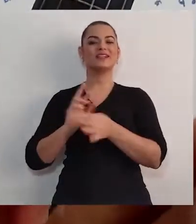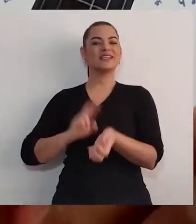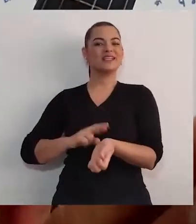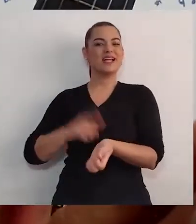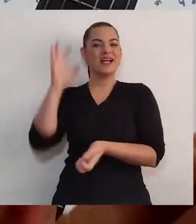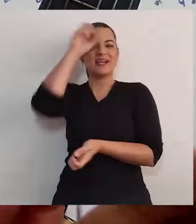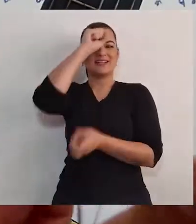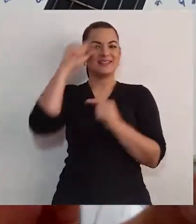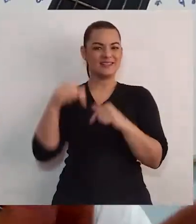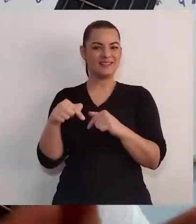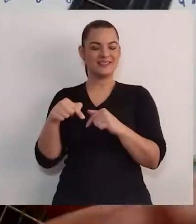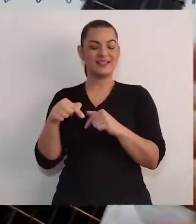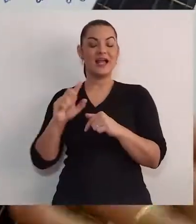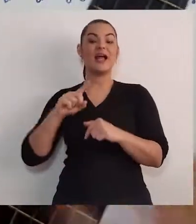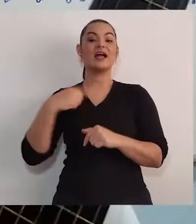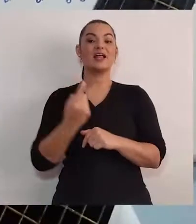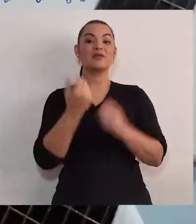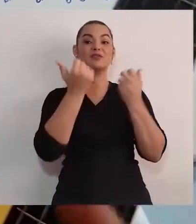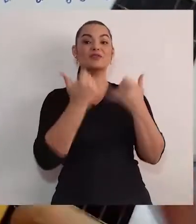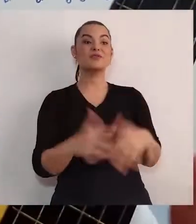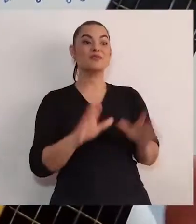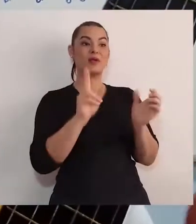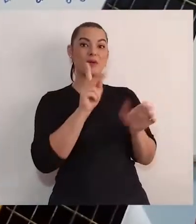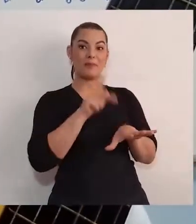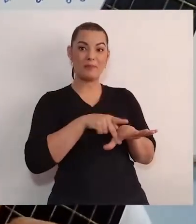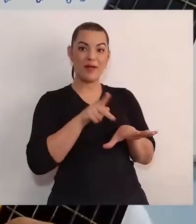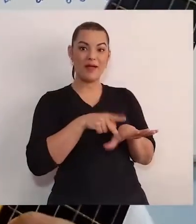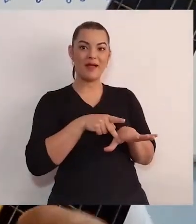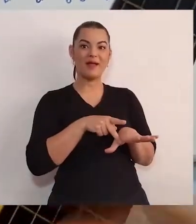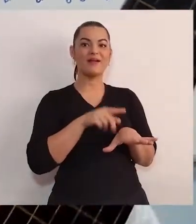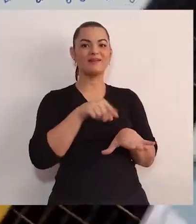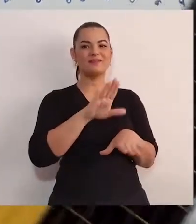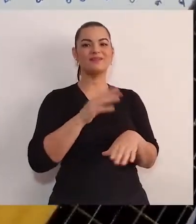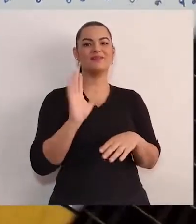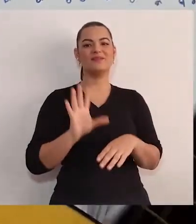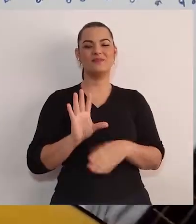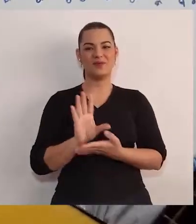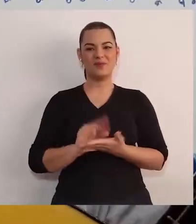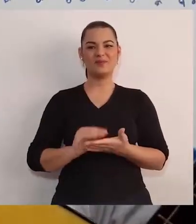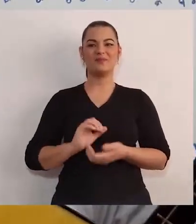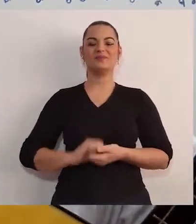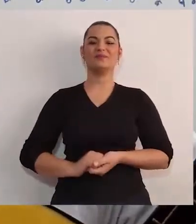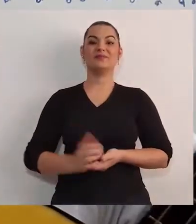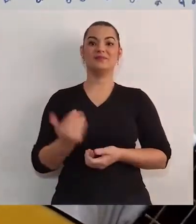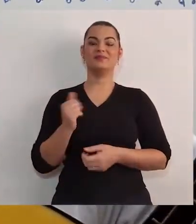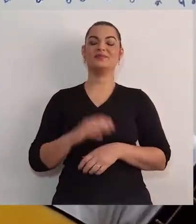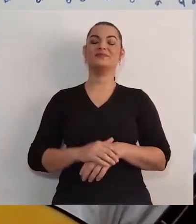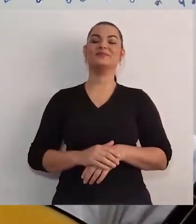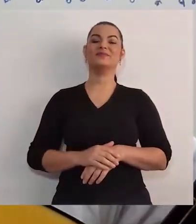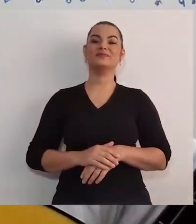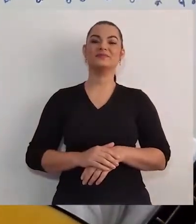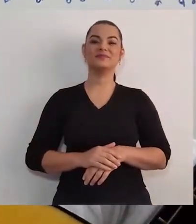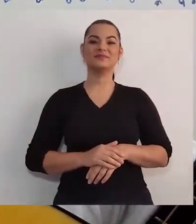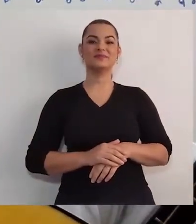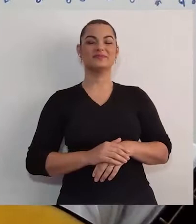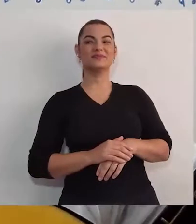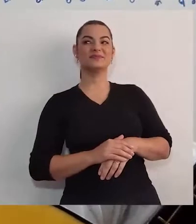fazer o ritmo que a gente aprendeu. E depois eu falo pé, aí vocês vão pro pé, certo? Vamos lá então. Primeira